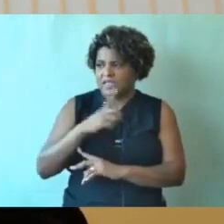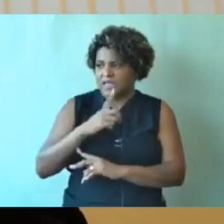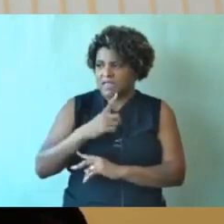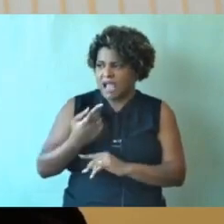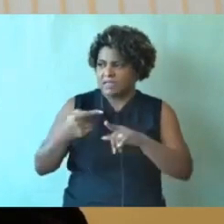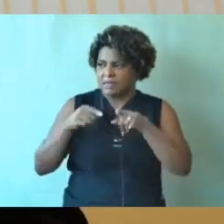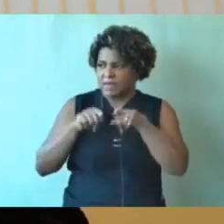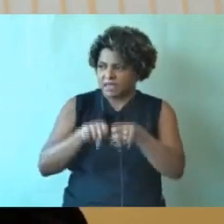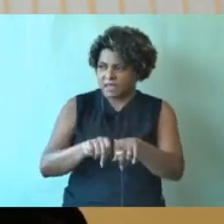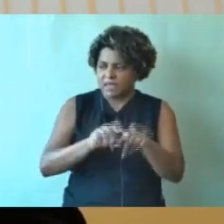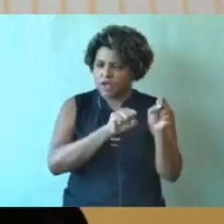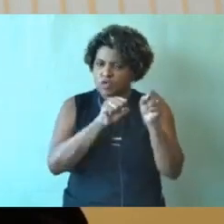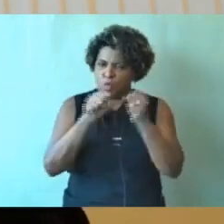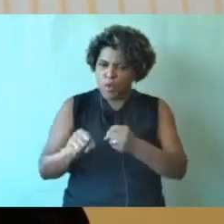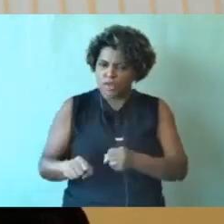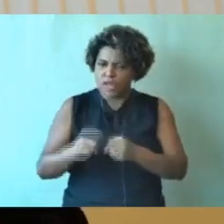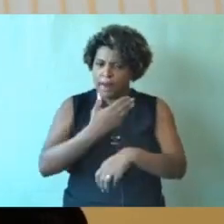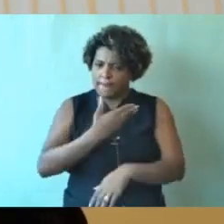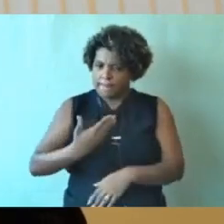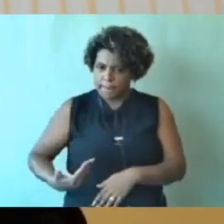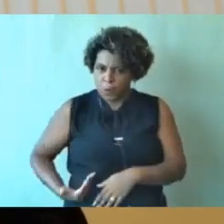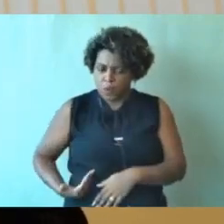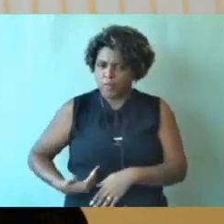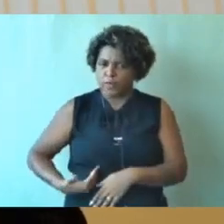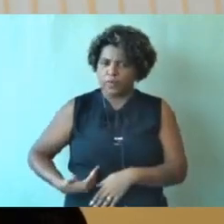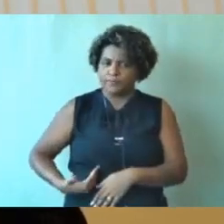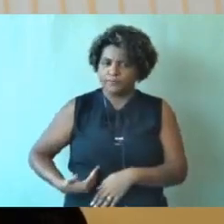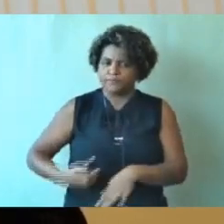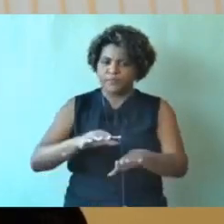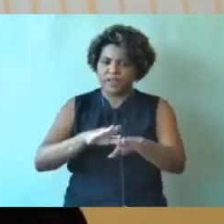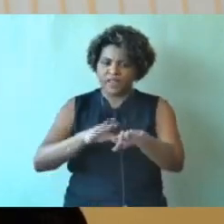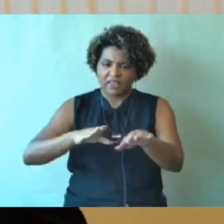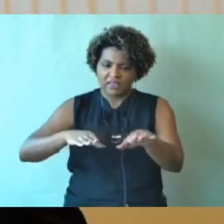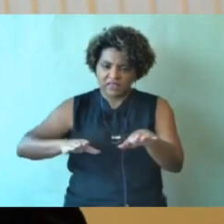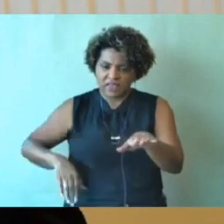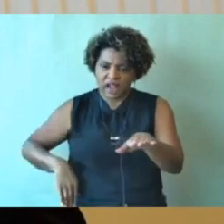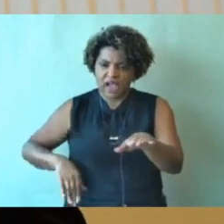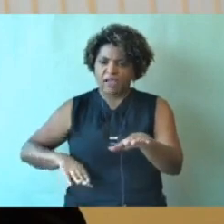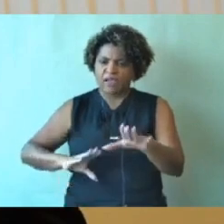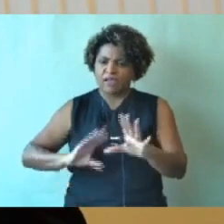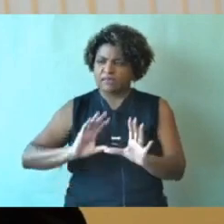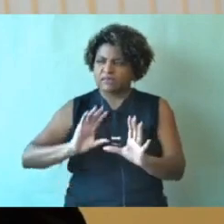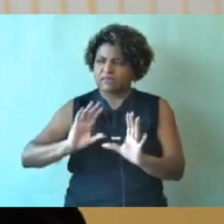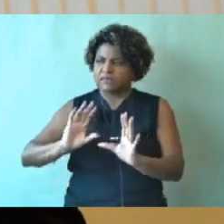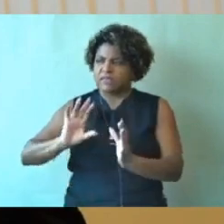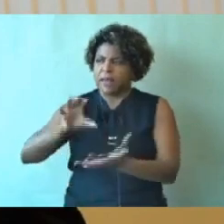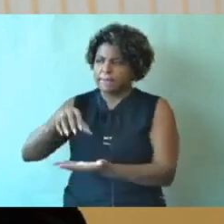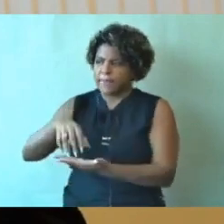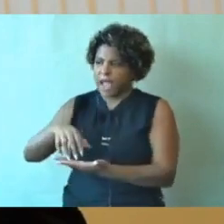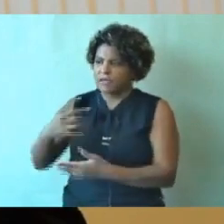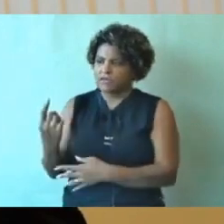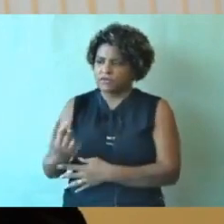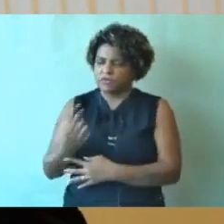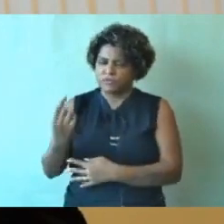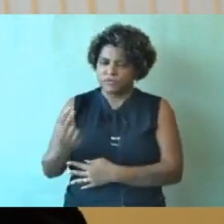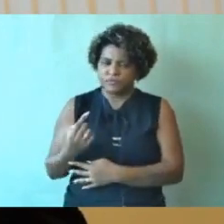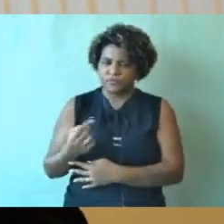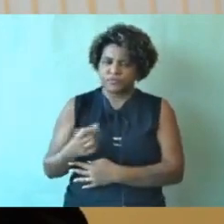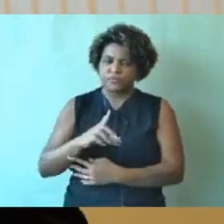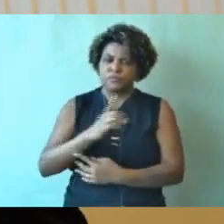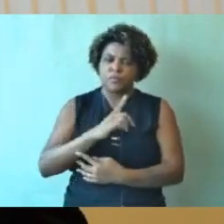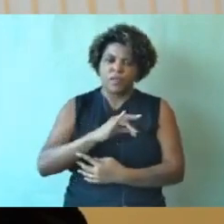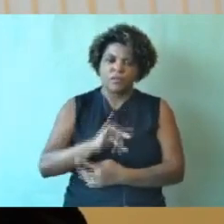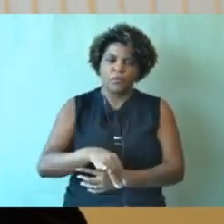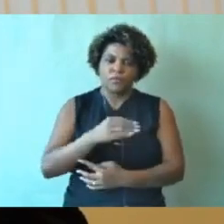nas vias, na parte exclusiva. Quando foi fazer o BRT aqui de Belo Horizonte, Minas Gerais, nós tivemos a oportunidade de visitar a BRT pelo mundo todo